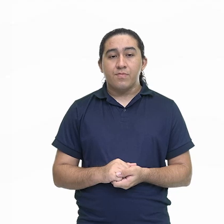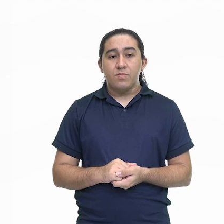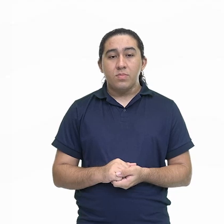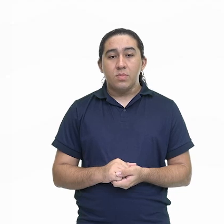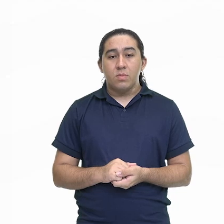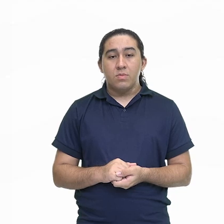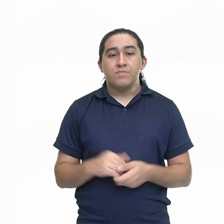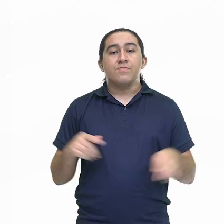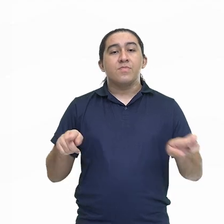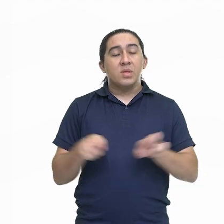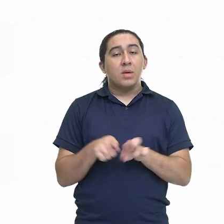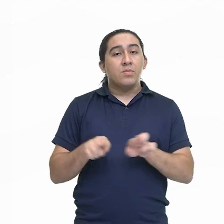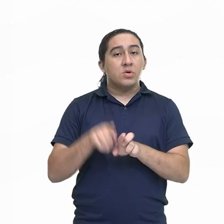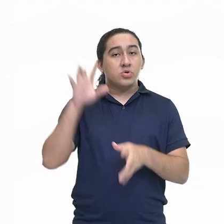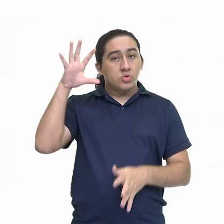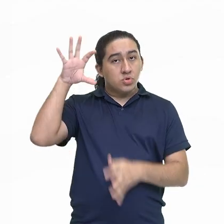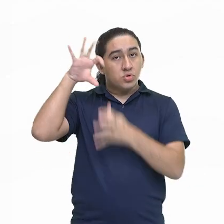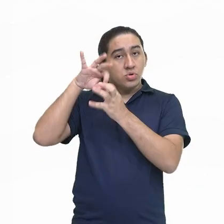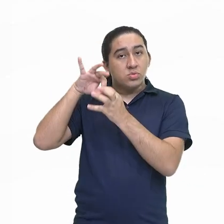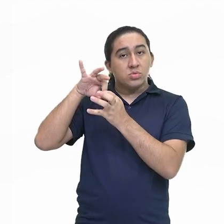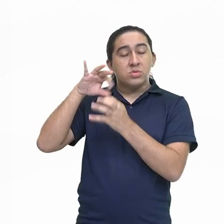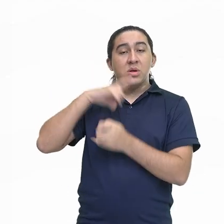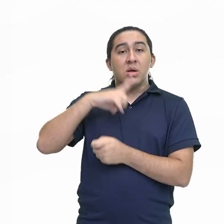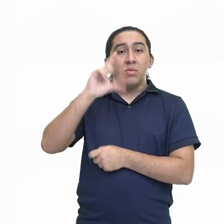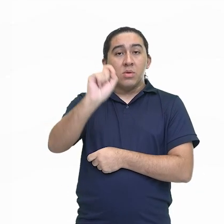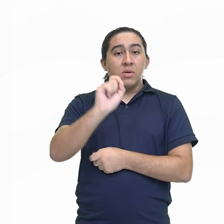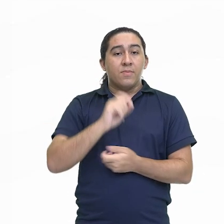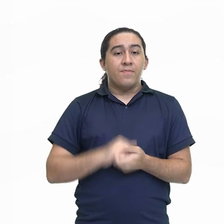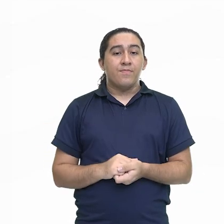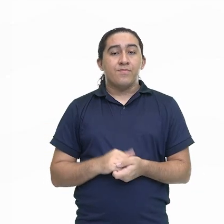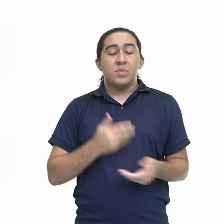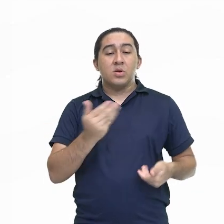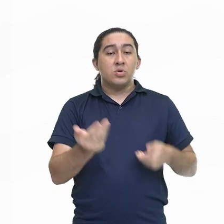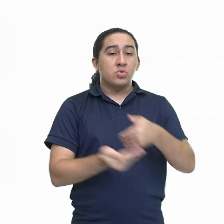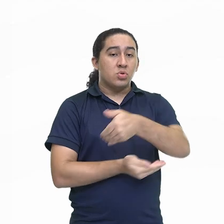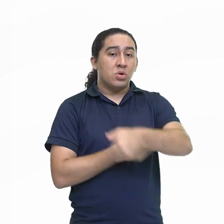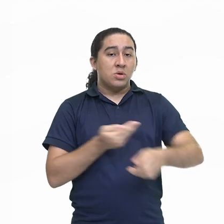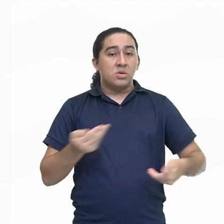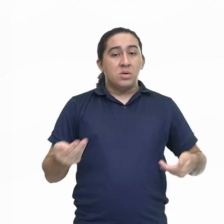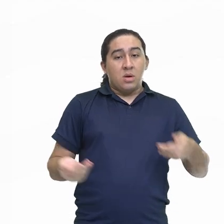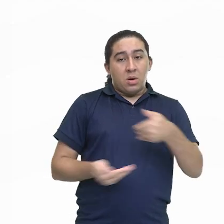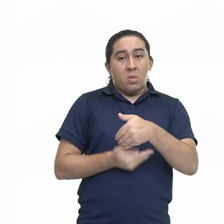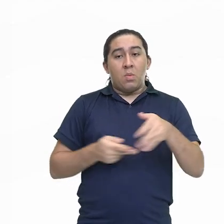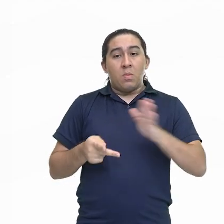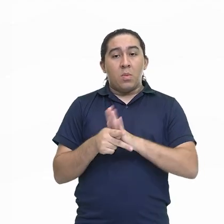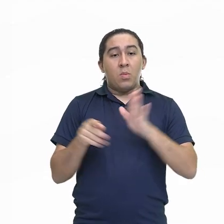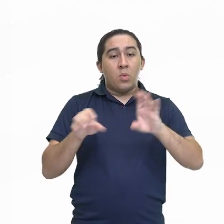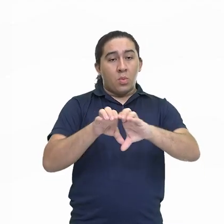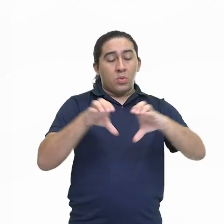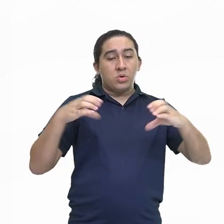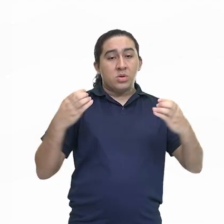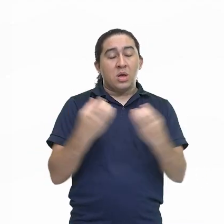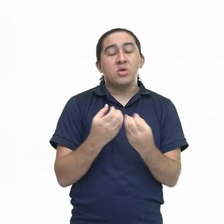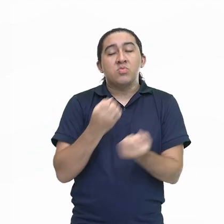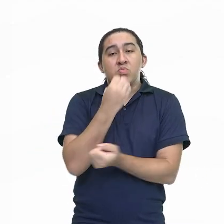e mente sã, nós vamos ter o quê? Uma socialização da comunidade muito